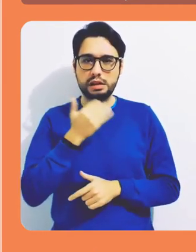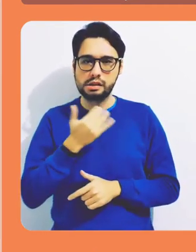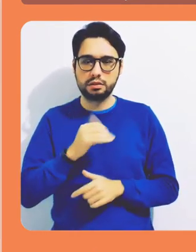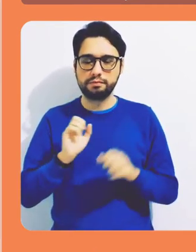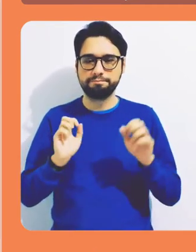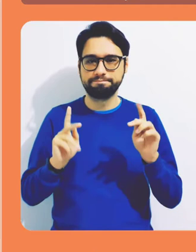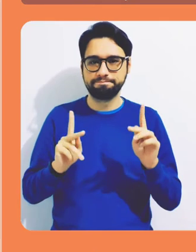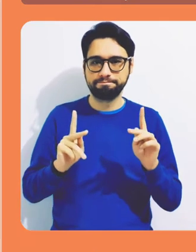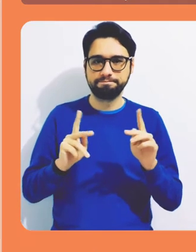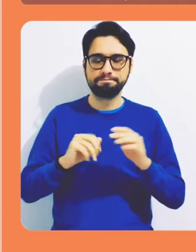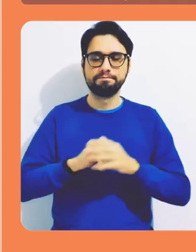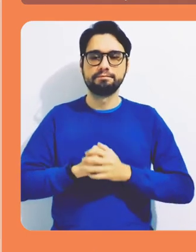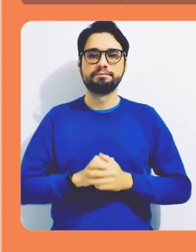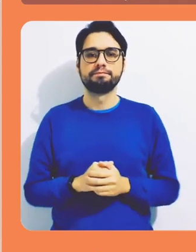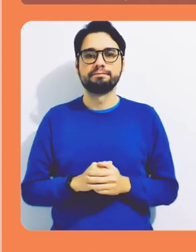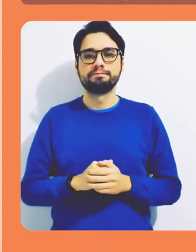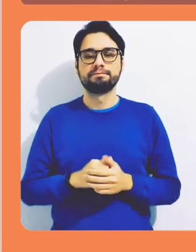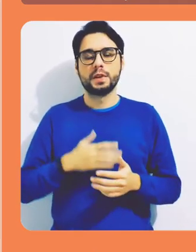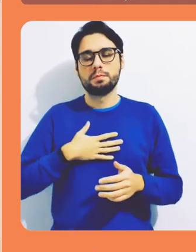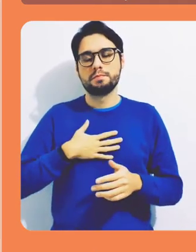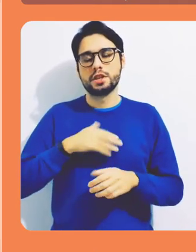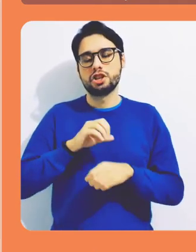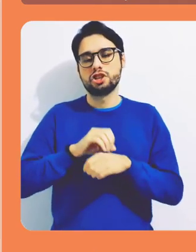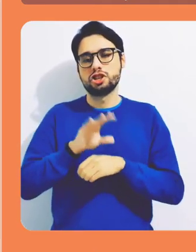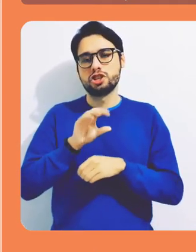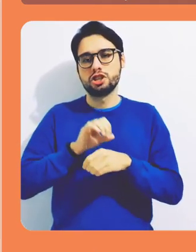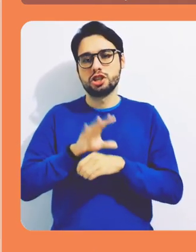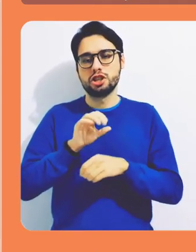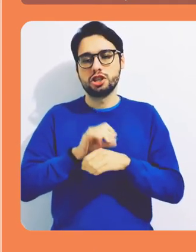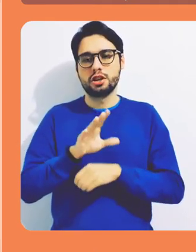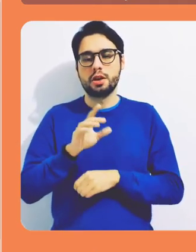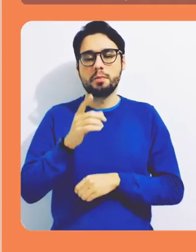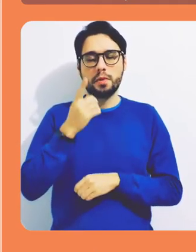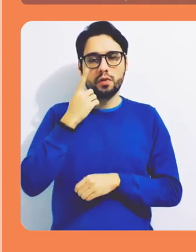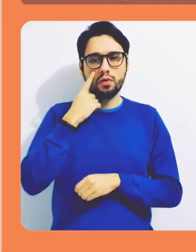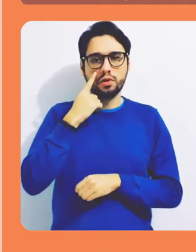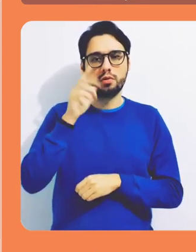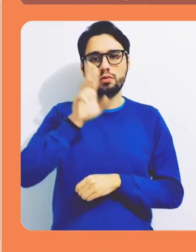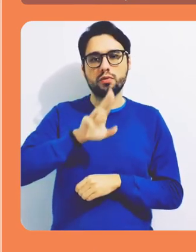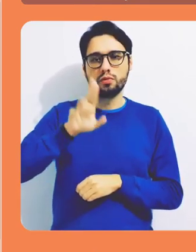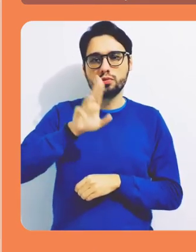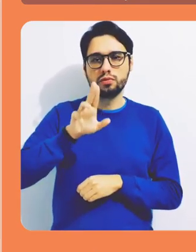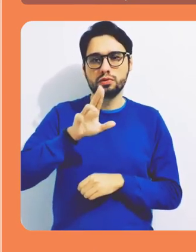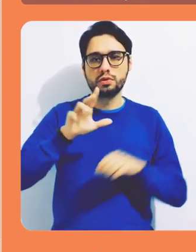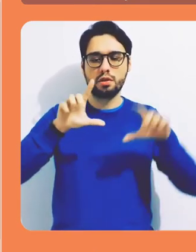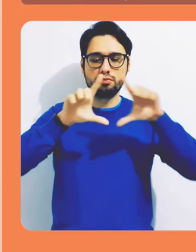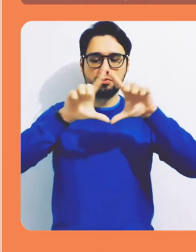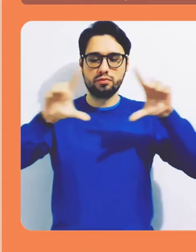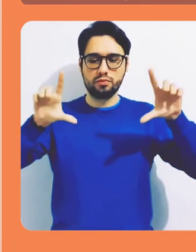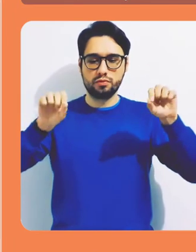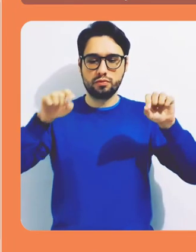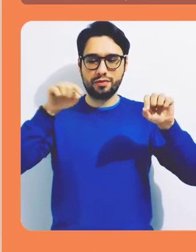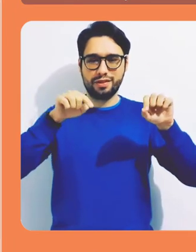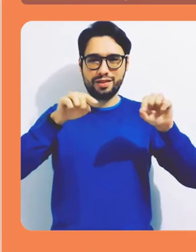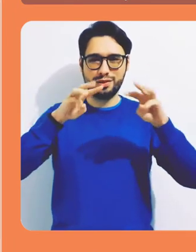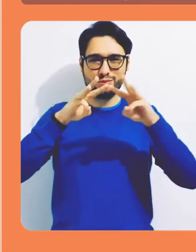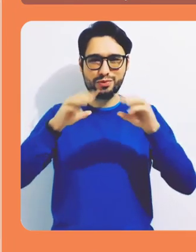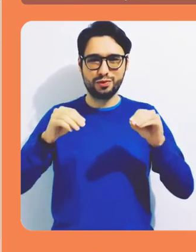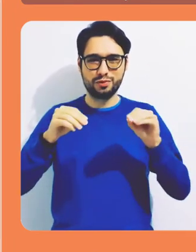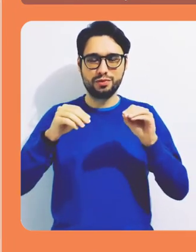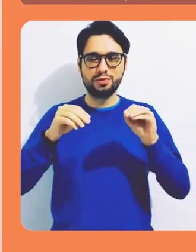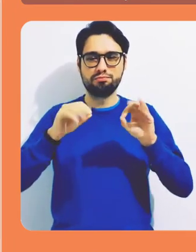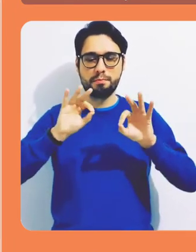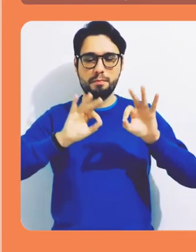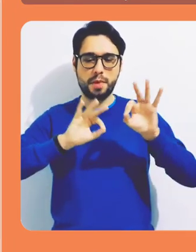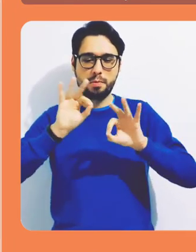Word. Ok? Bom, essas são as minhas dicas aqui de se usar